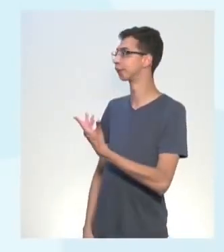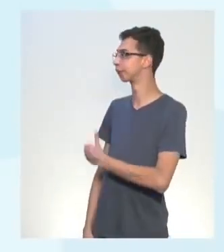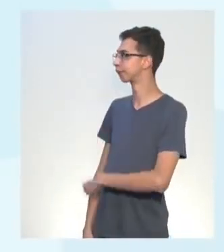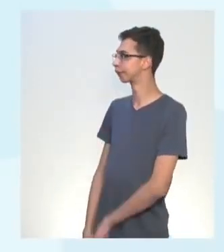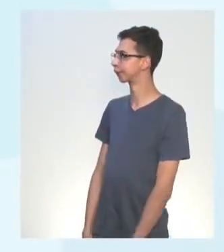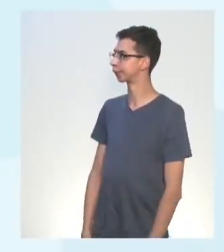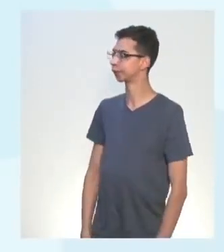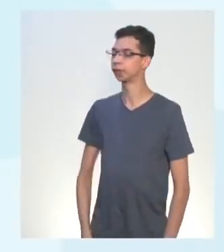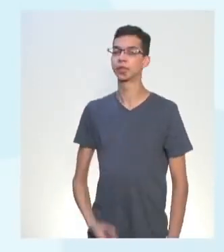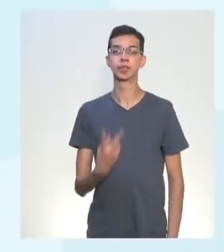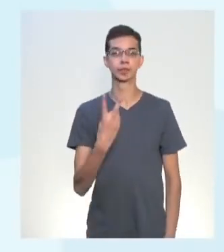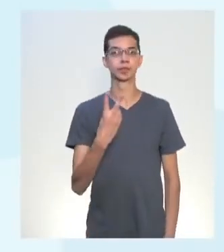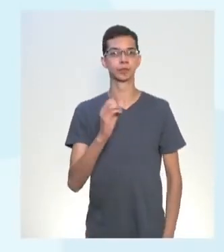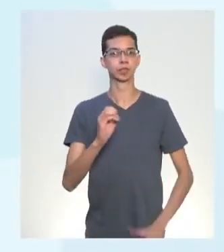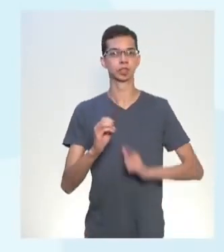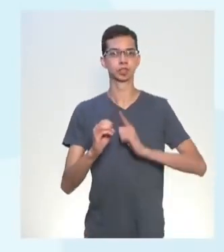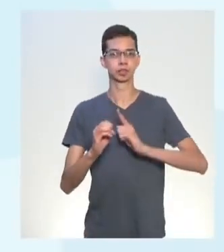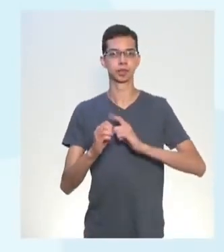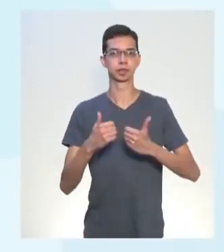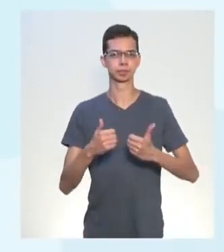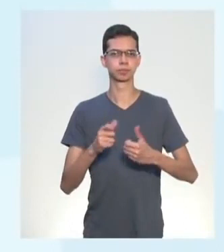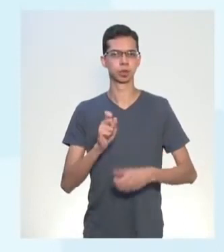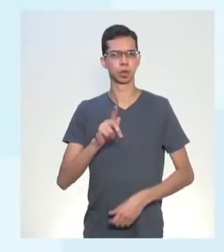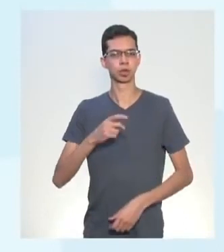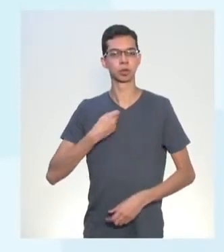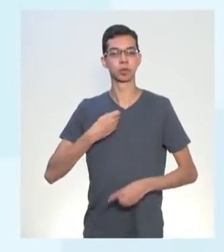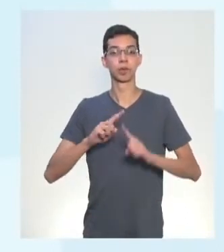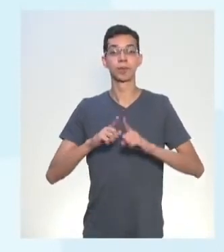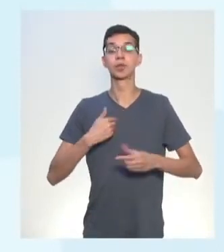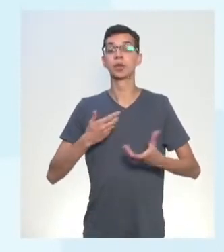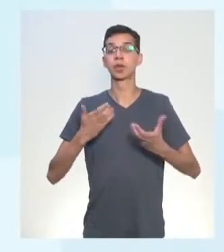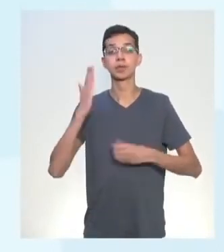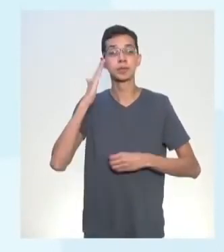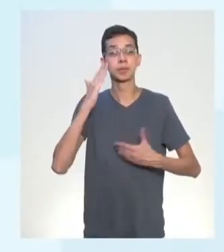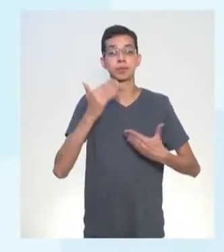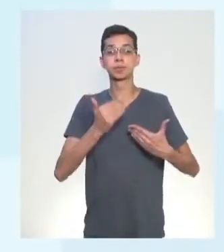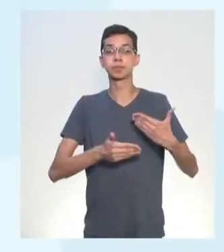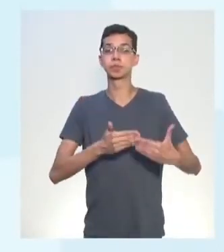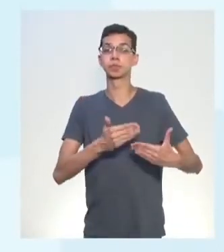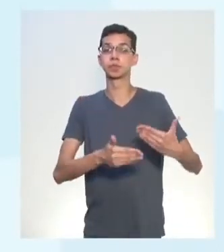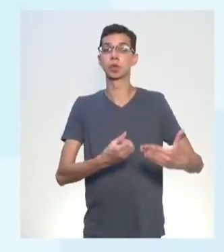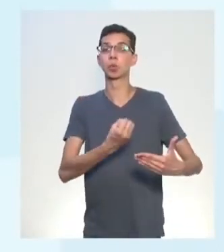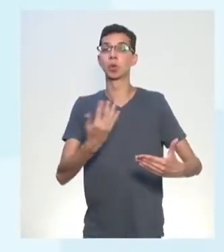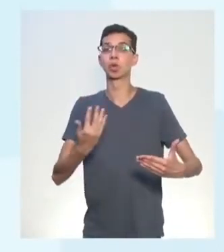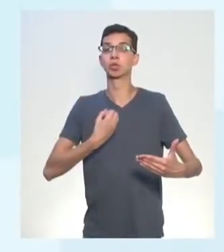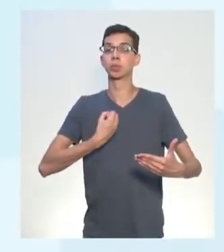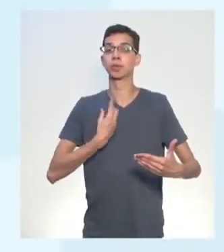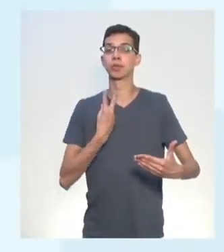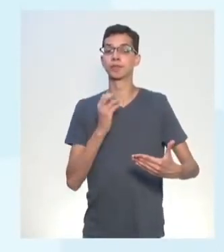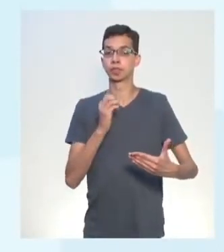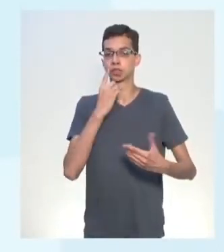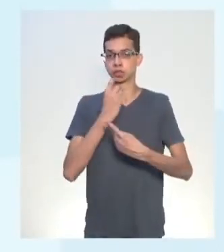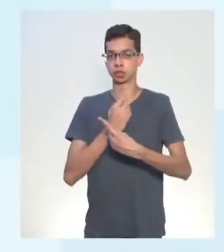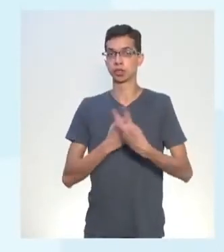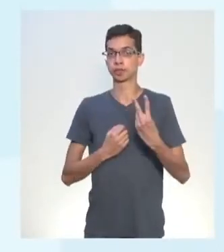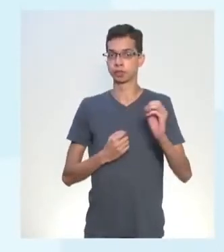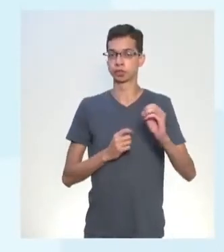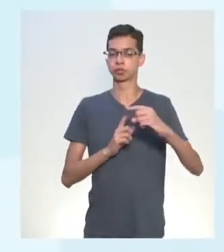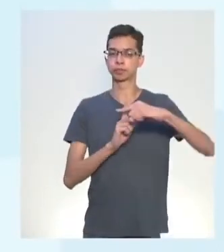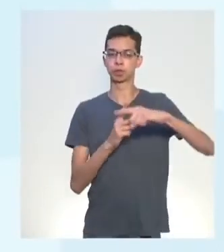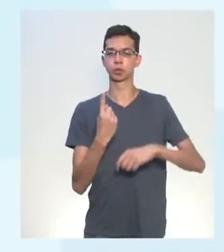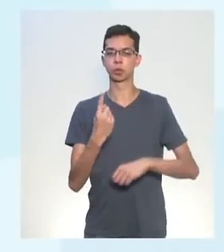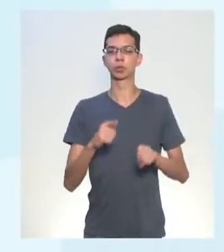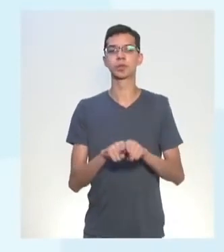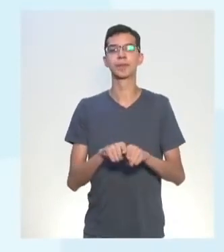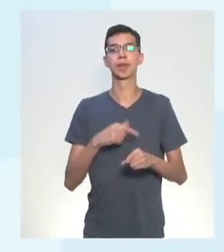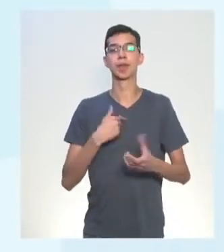tenho 20, 20 é um número. Se eu quiser o consecutivo do 20, eu vou pegar o 20 e somar 1, ó. Se eu quiser o próximo